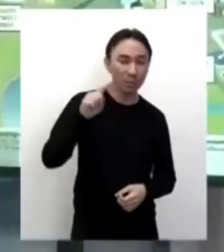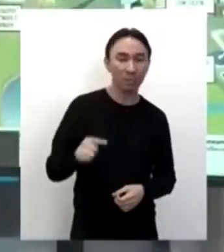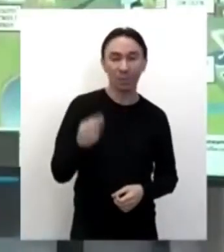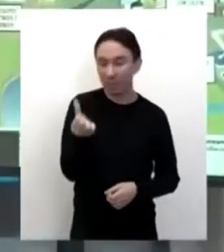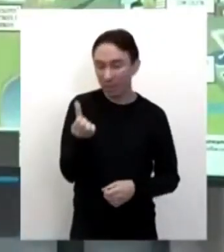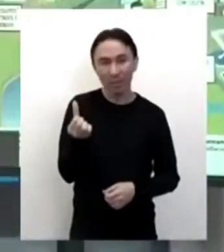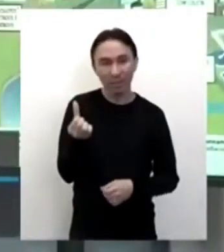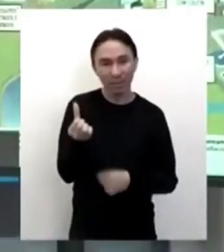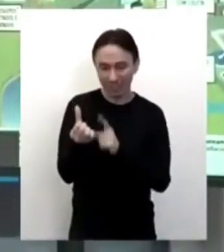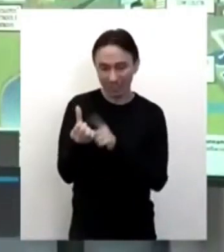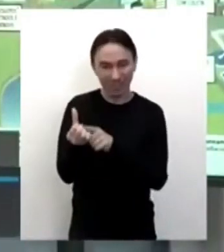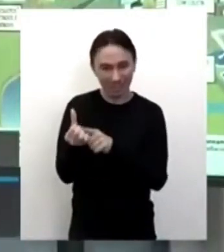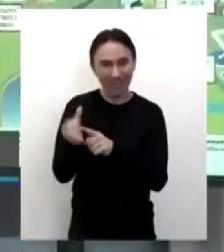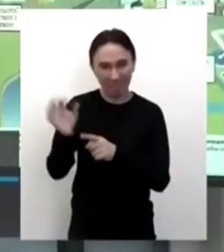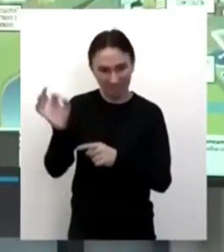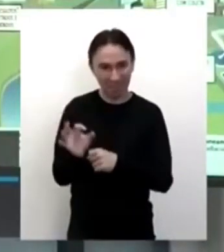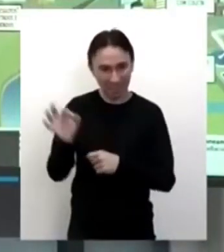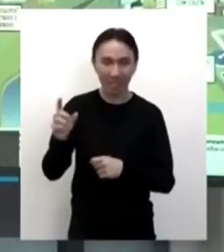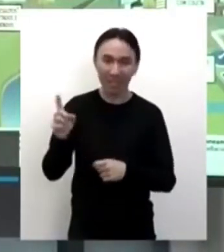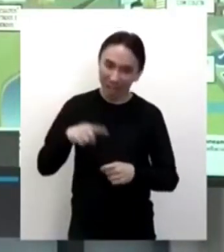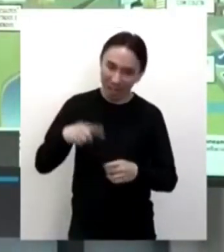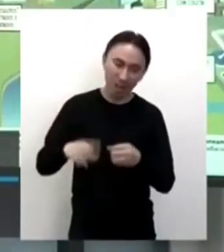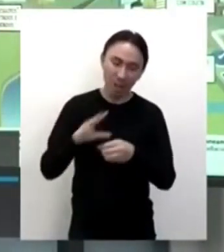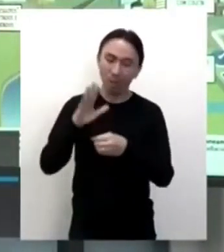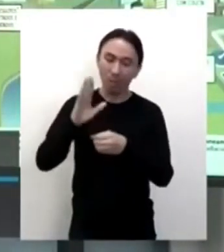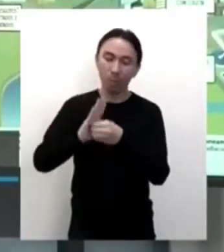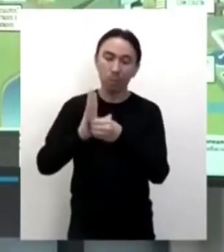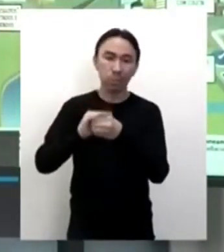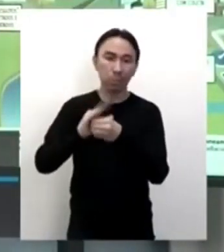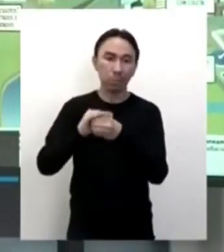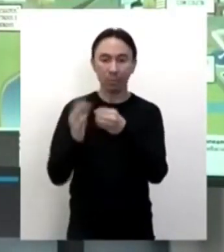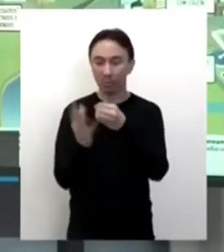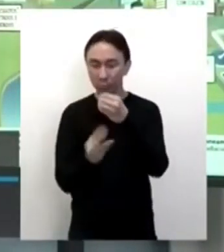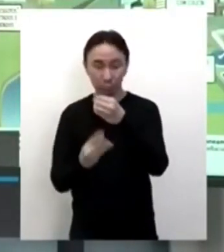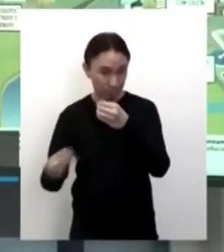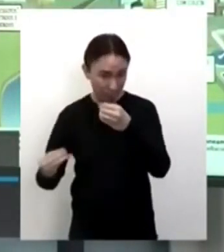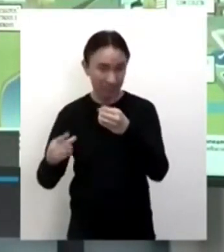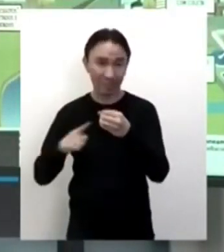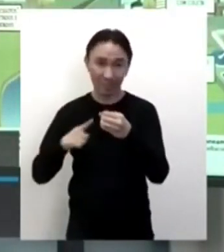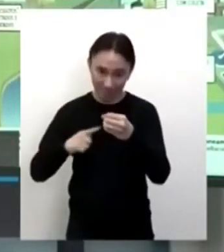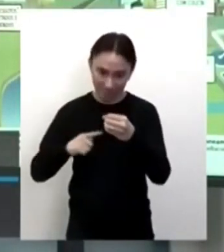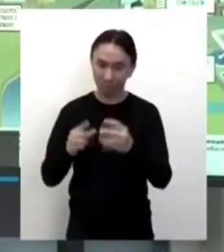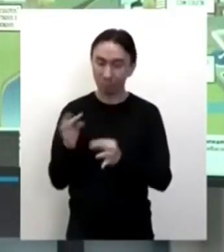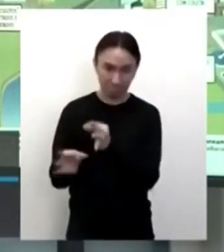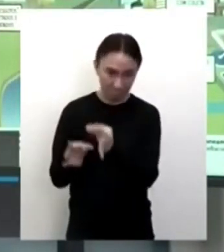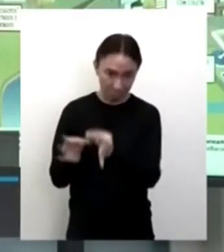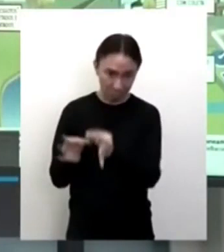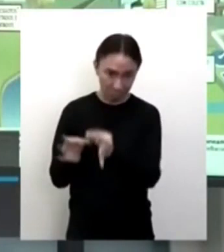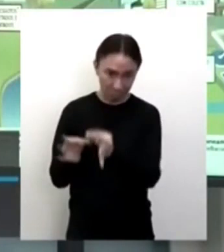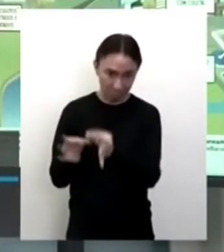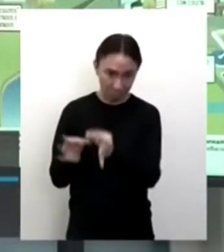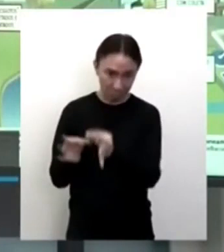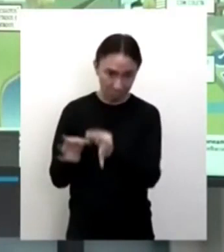de século XXI, na qual um pouco mais de 42% do nosso